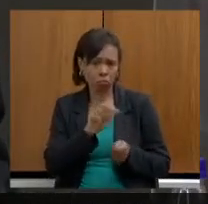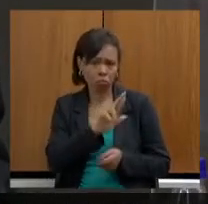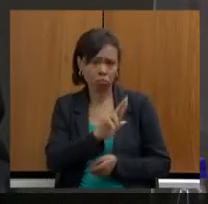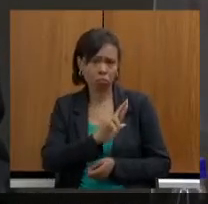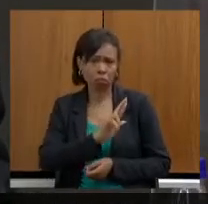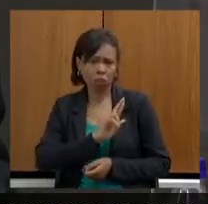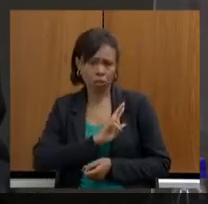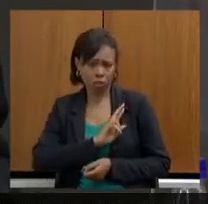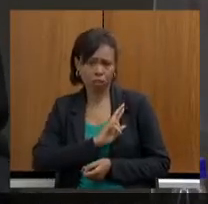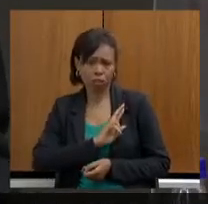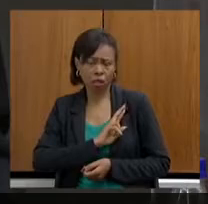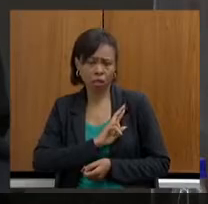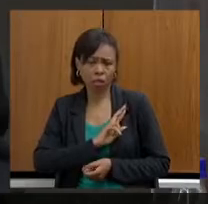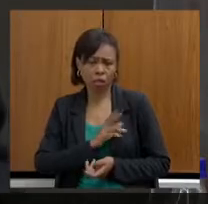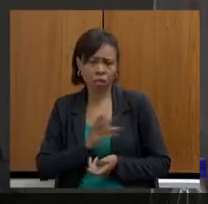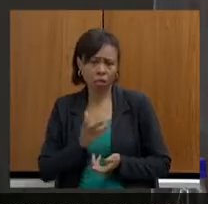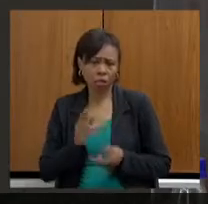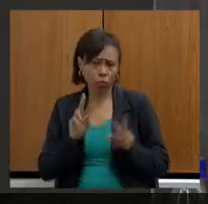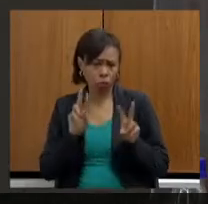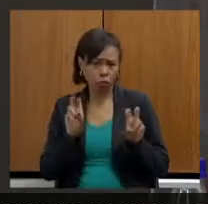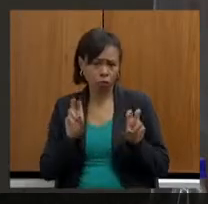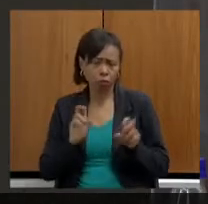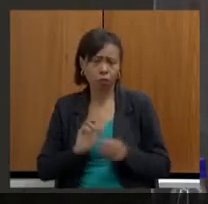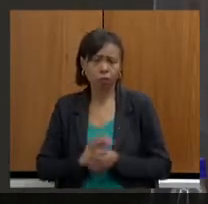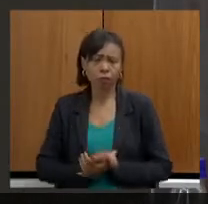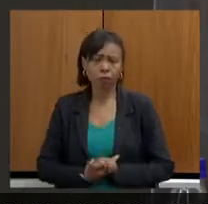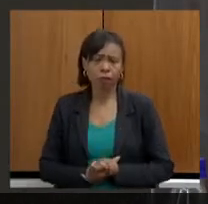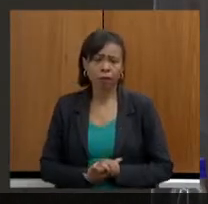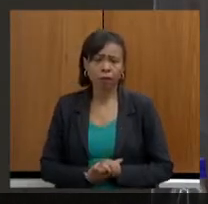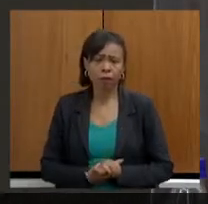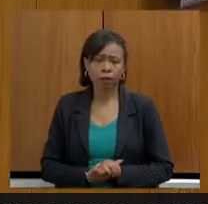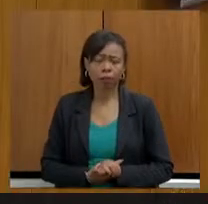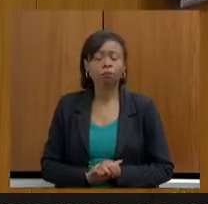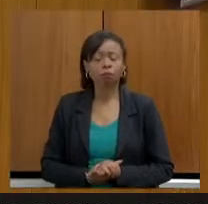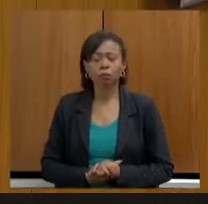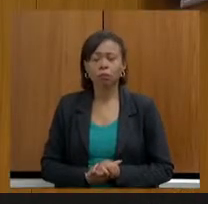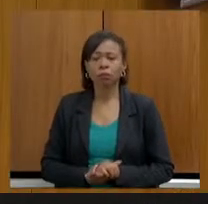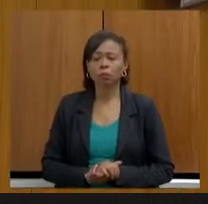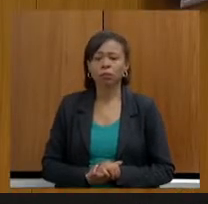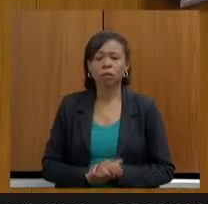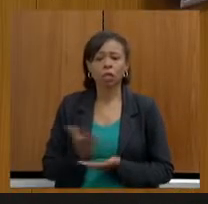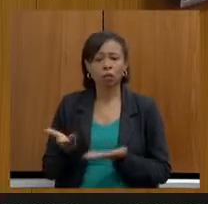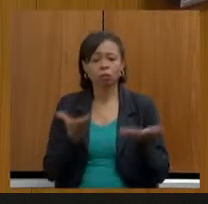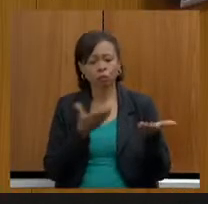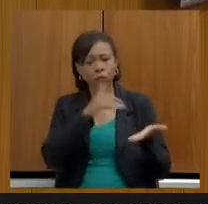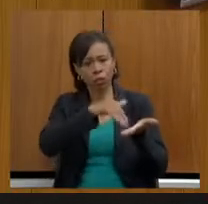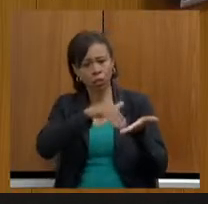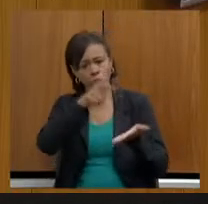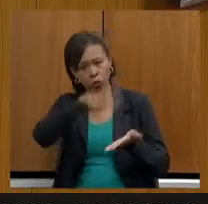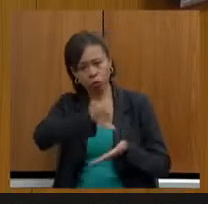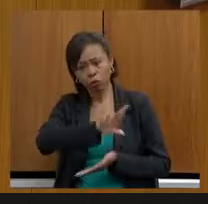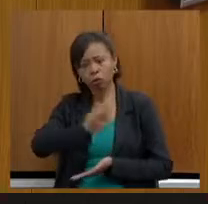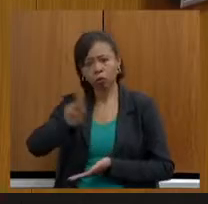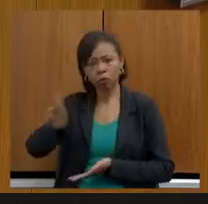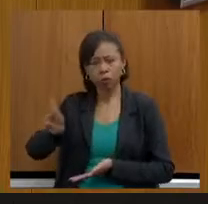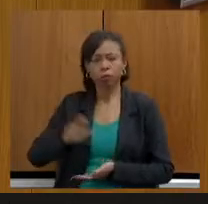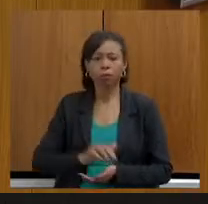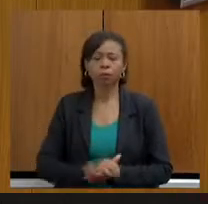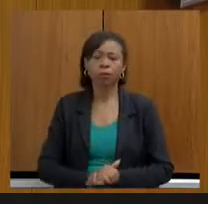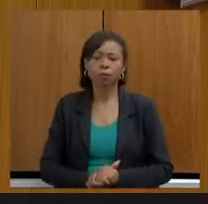pudesse estar respondendo essas questões eu devo secretária Júlia